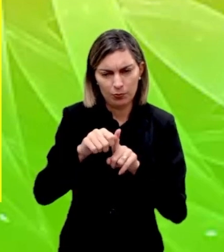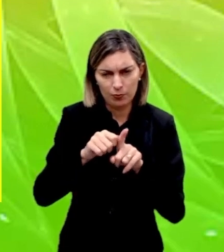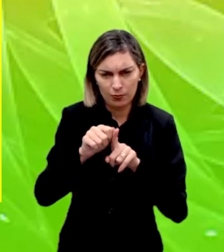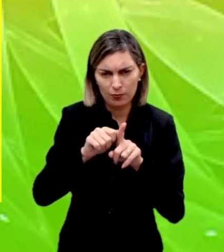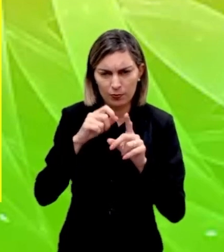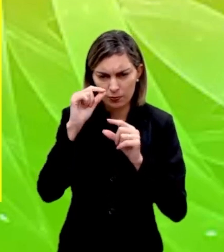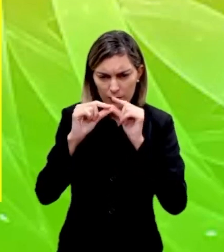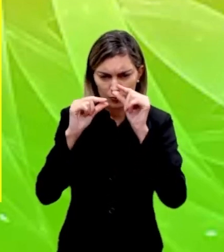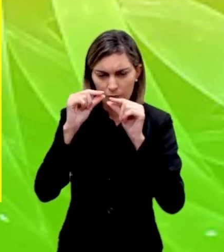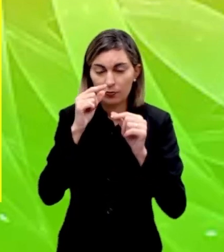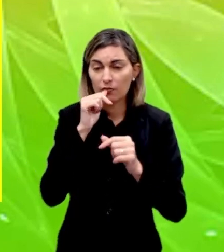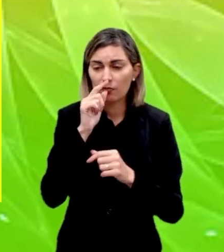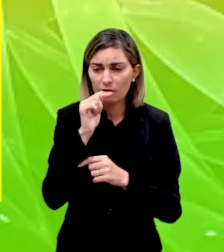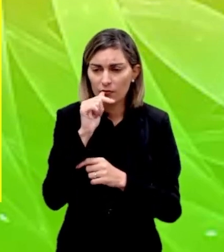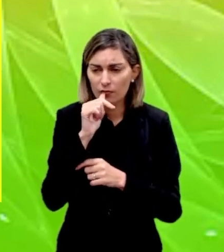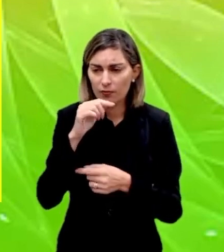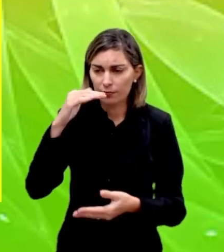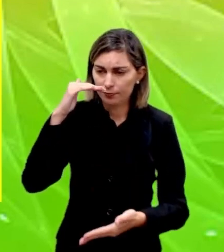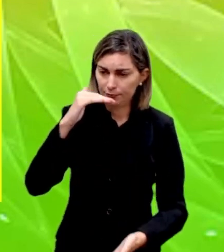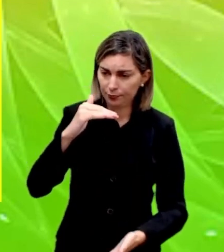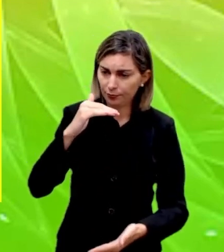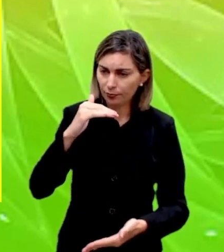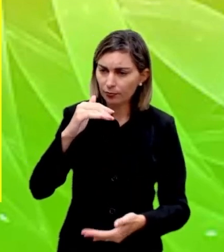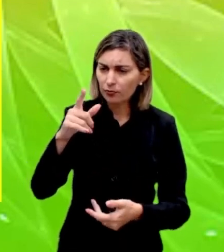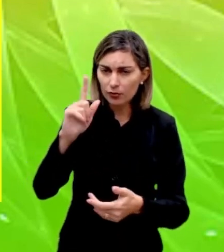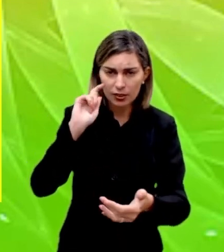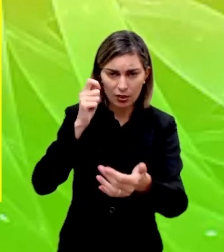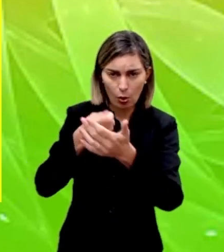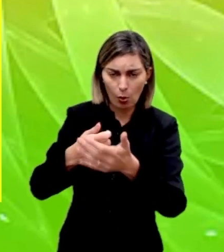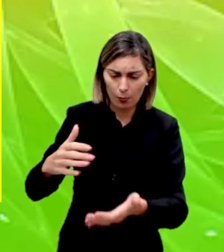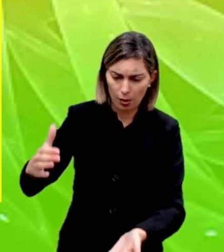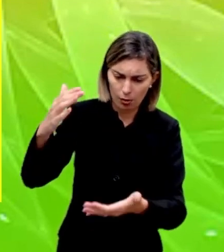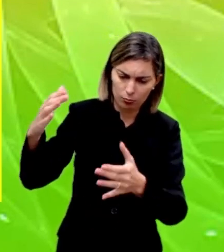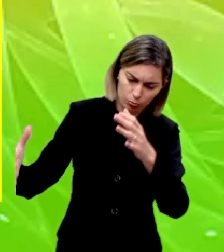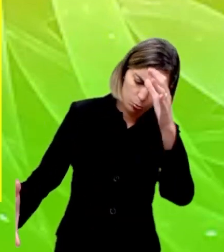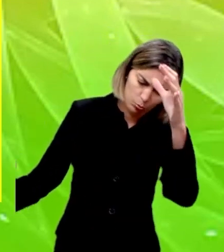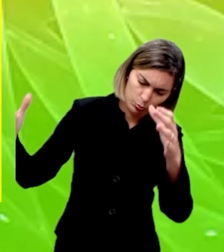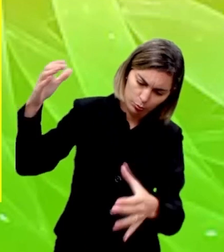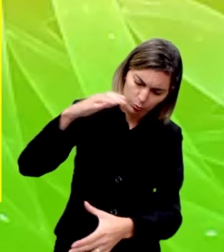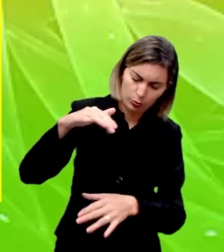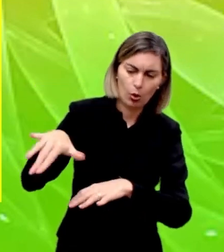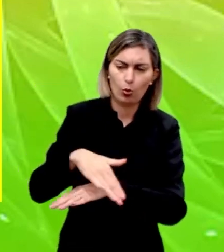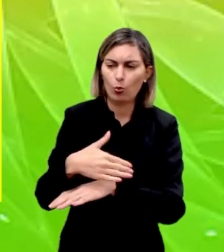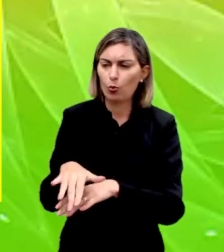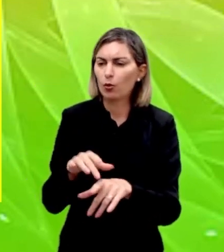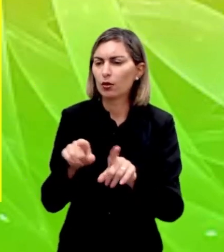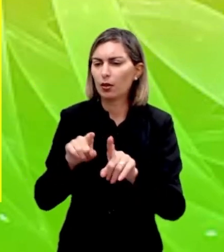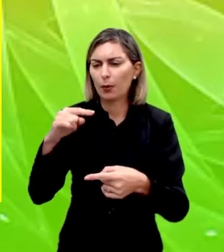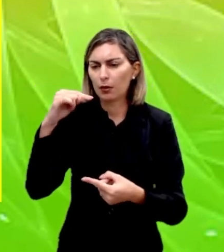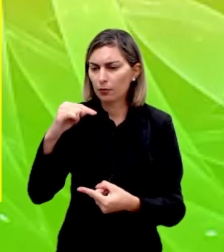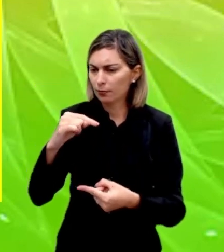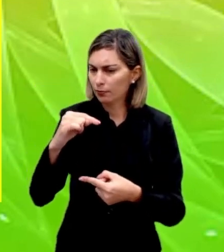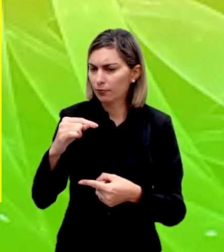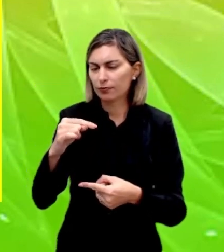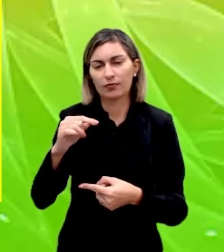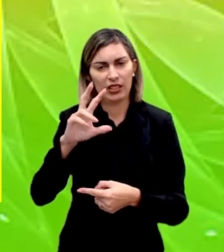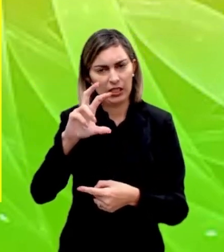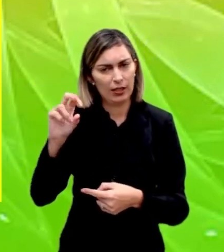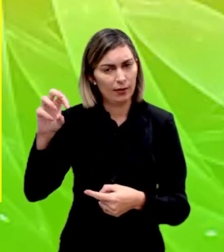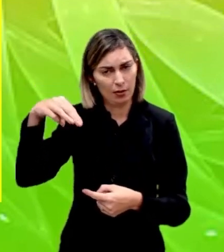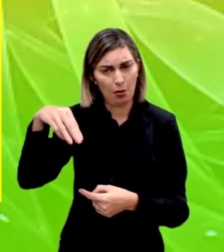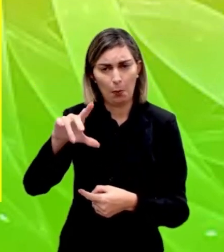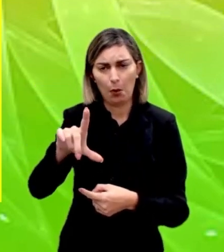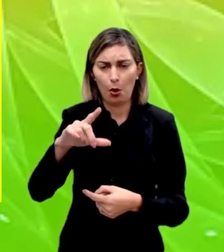Na água engarrafada, essa água que você compra nas ruas, essa água, garrafinha de 500 ml